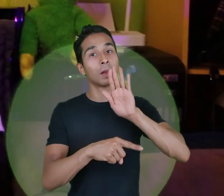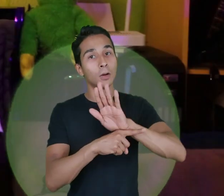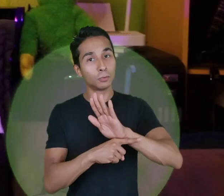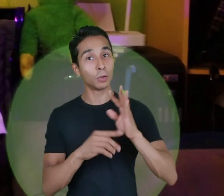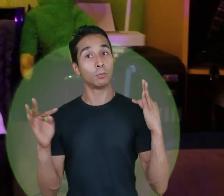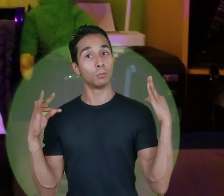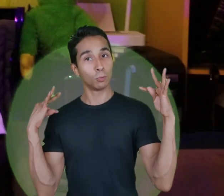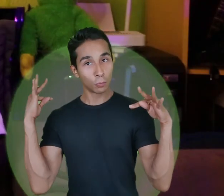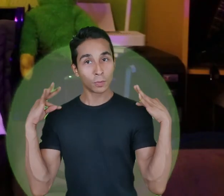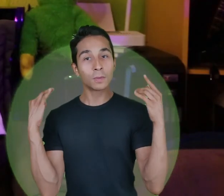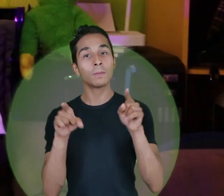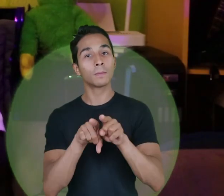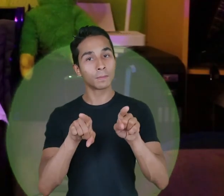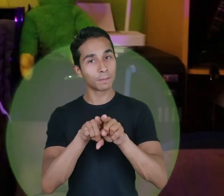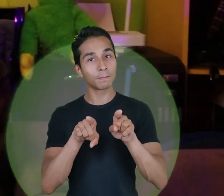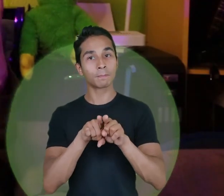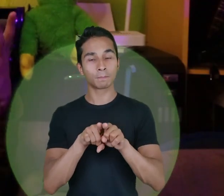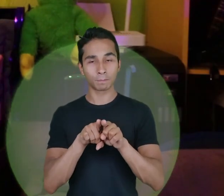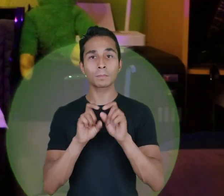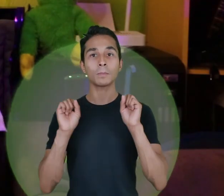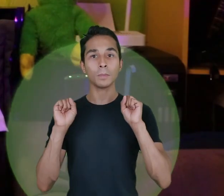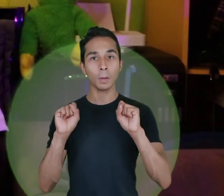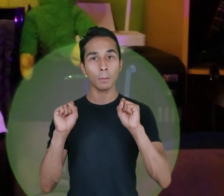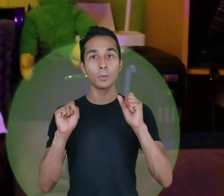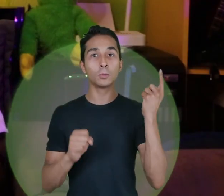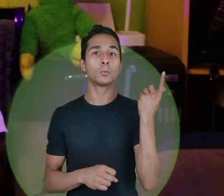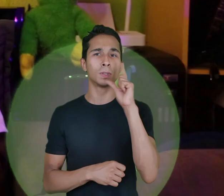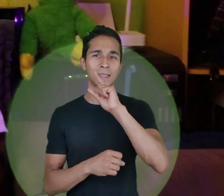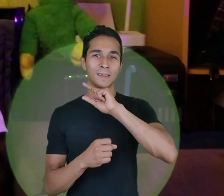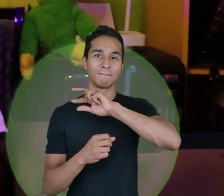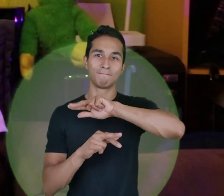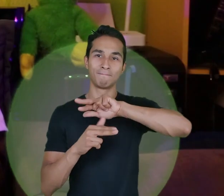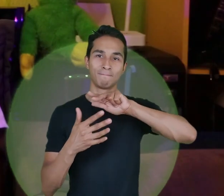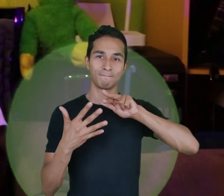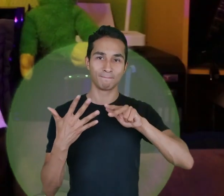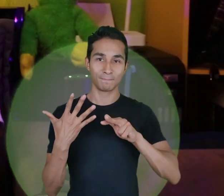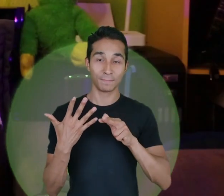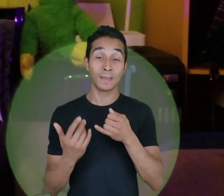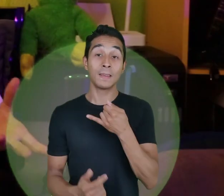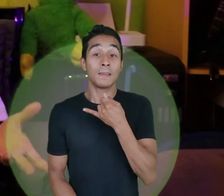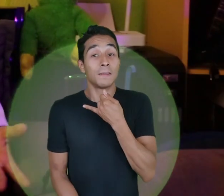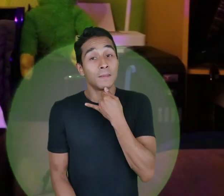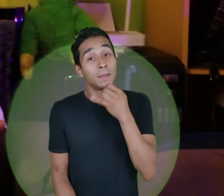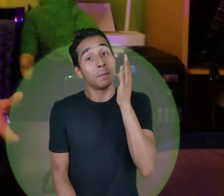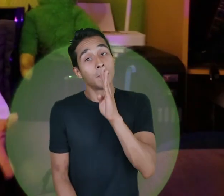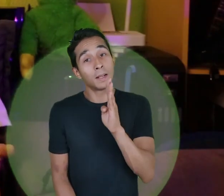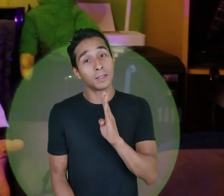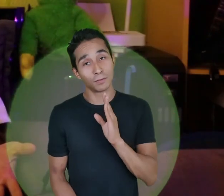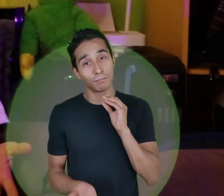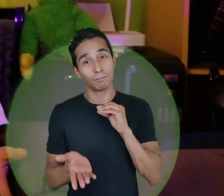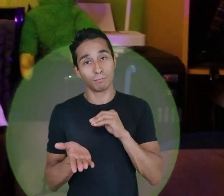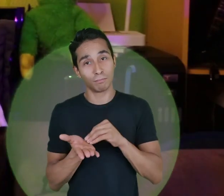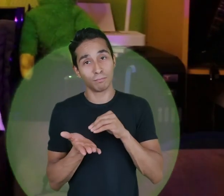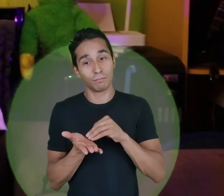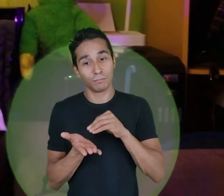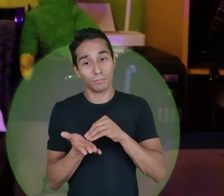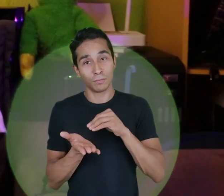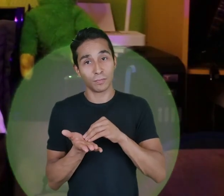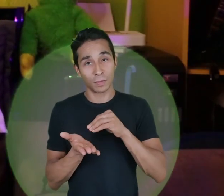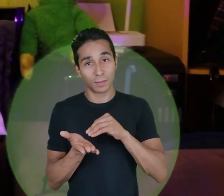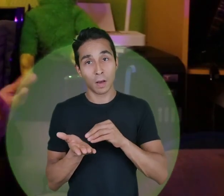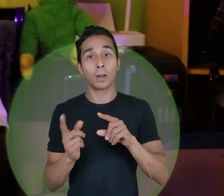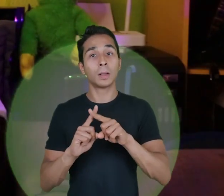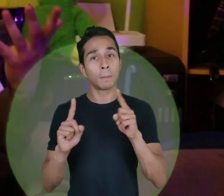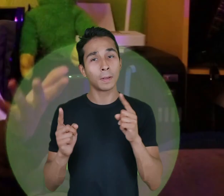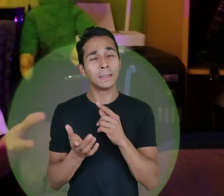encontrar força no seu turismo, enfim, muita coisa que pode acontecer. E infelizmente a gente ainda não tem o B-pop, mas eu